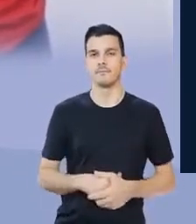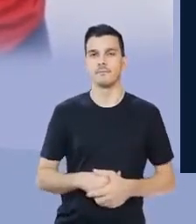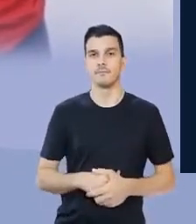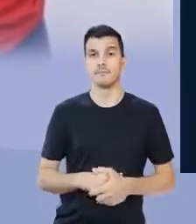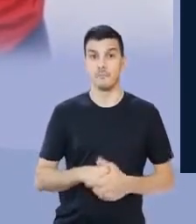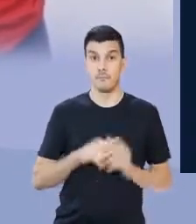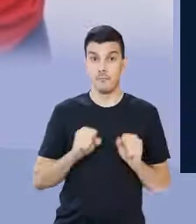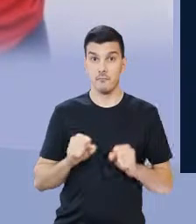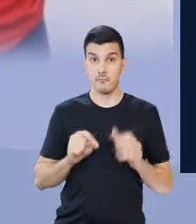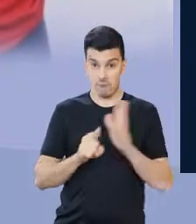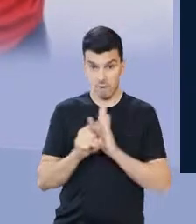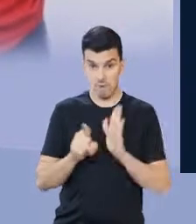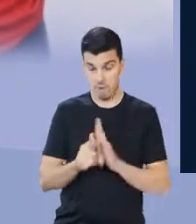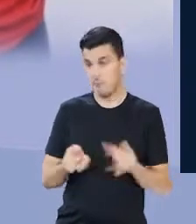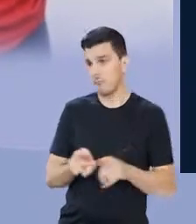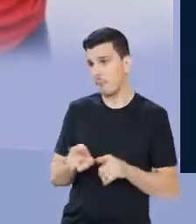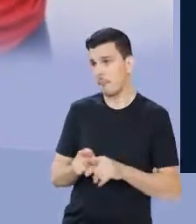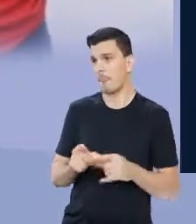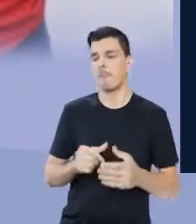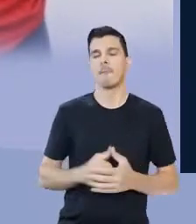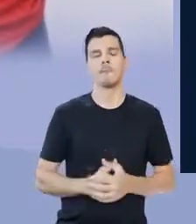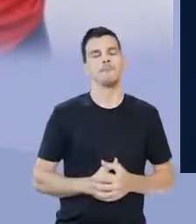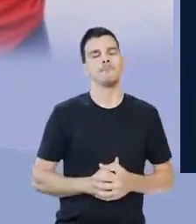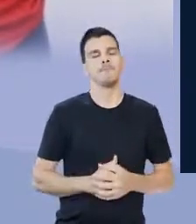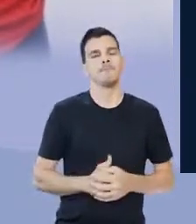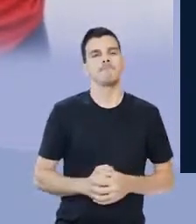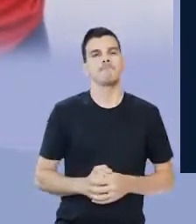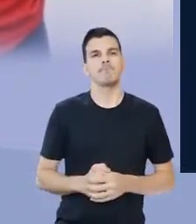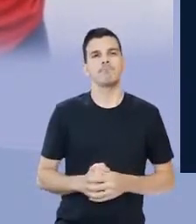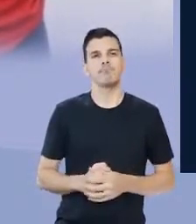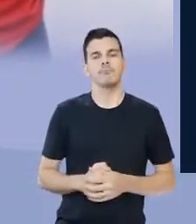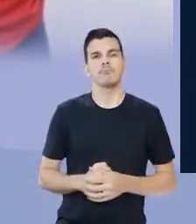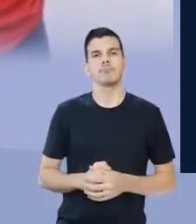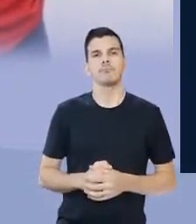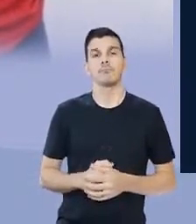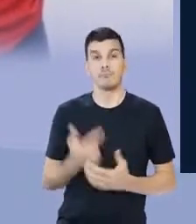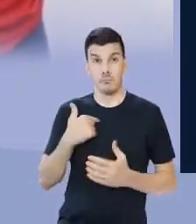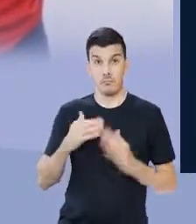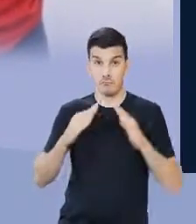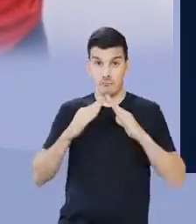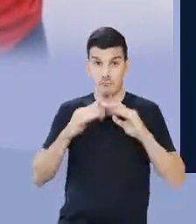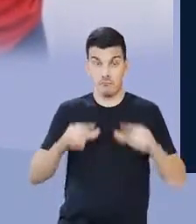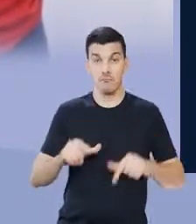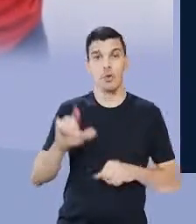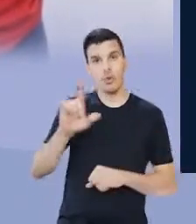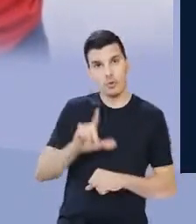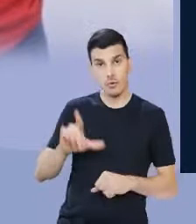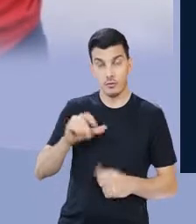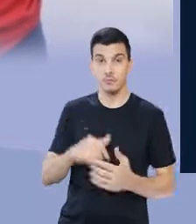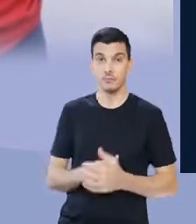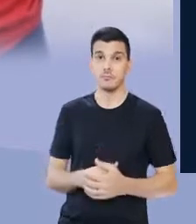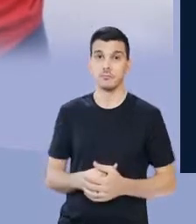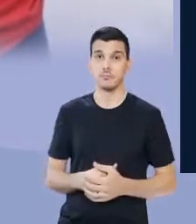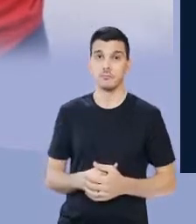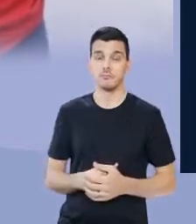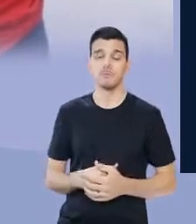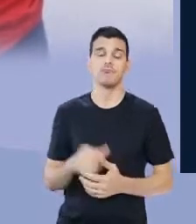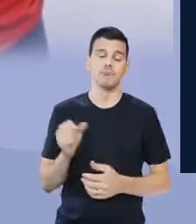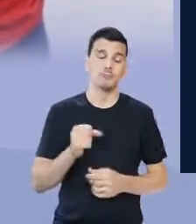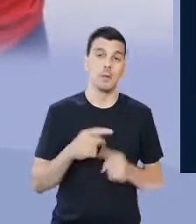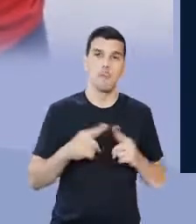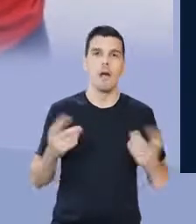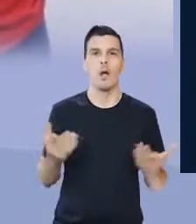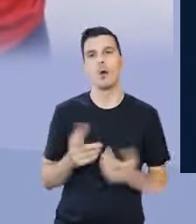usar em perguntas. Did you used to live in London? Você costumava morar em Londres? Se eu falo yes, I did, eu costumava, mas agora